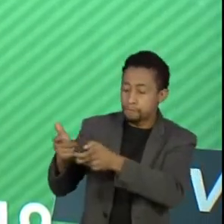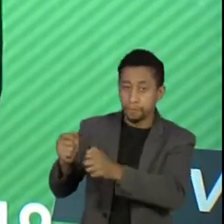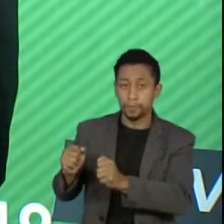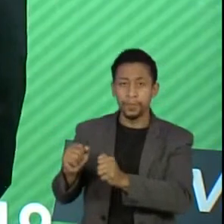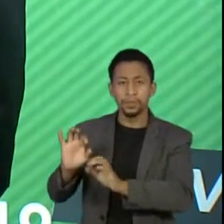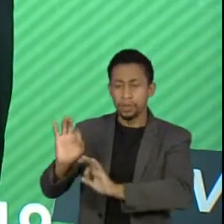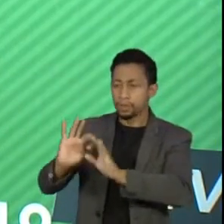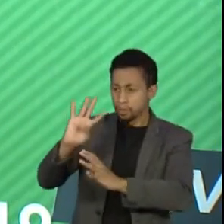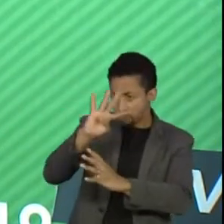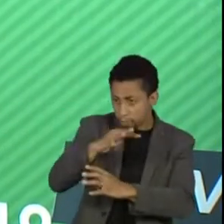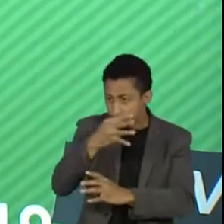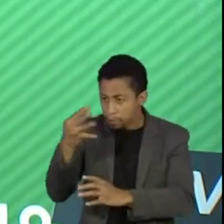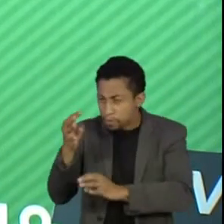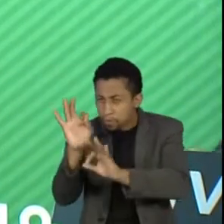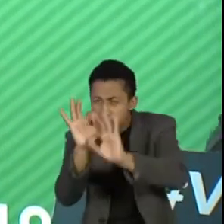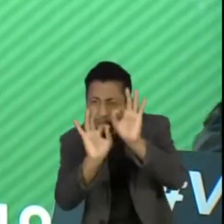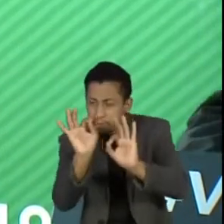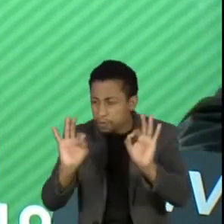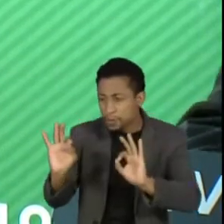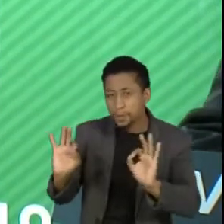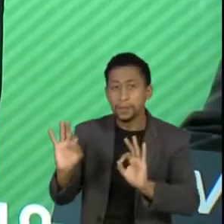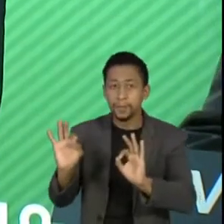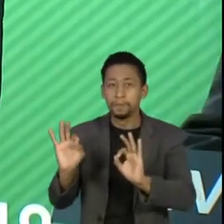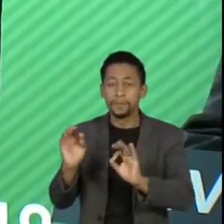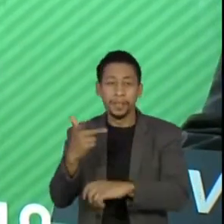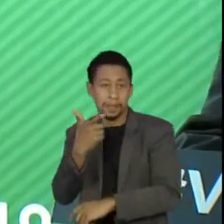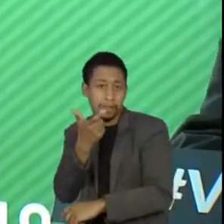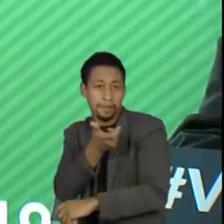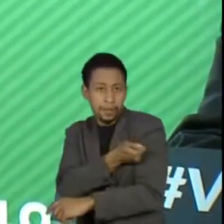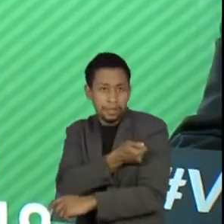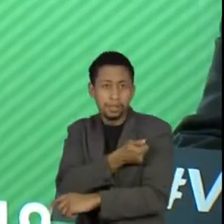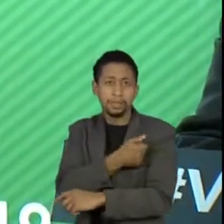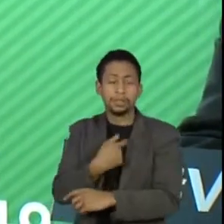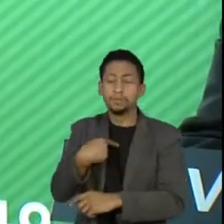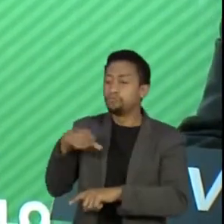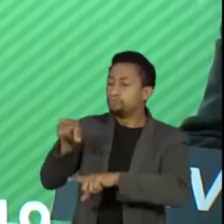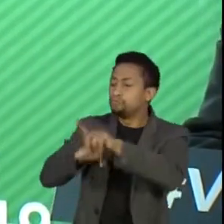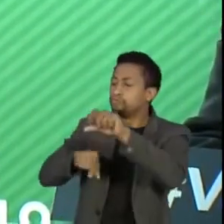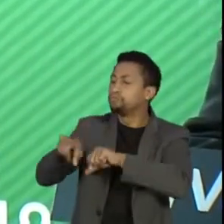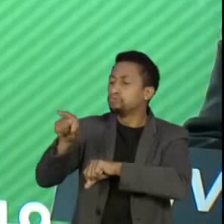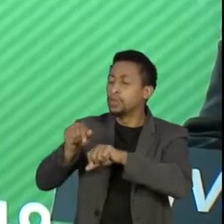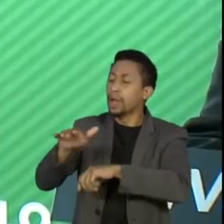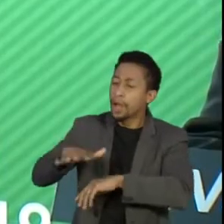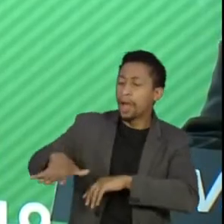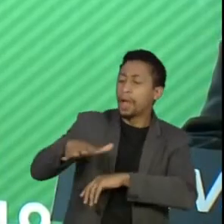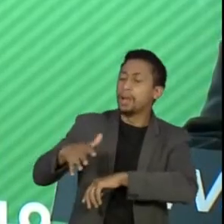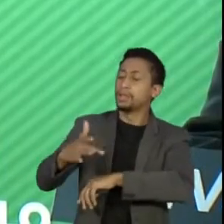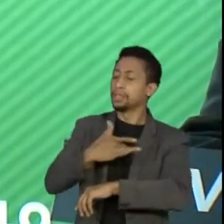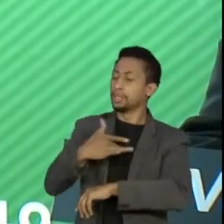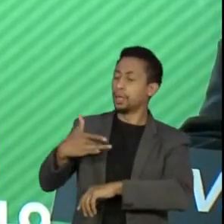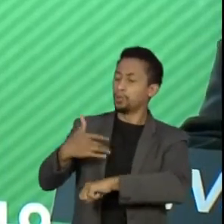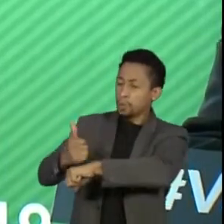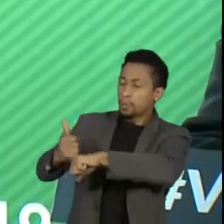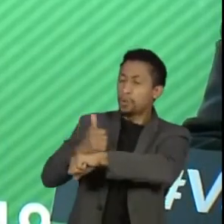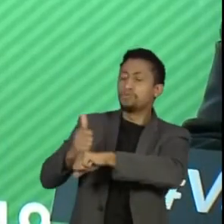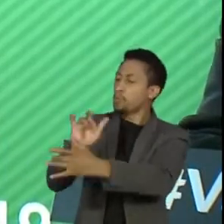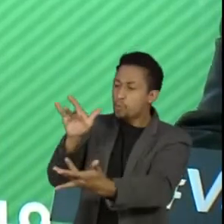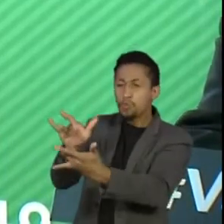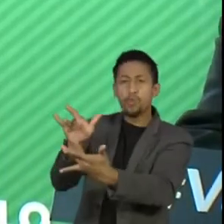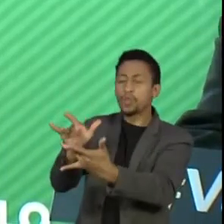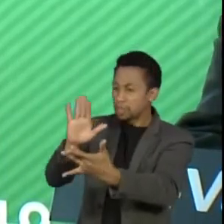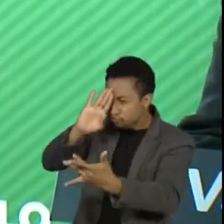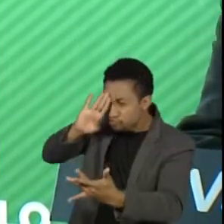vacina e preferimos, e fomos muito estrictos em que fossem profissionais de saúde que têm contato direto